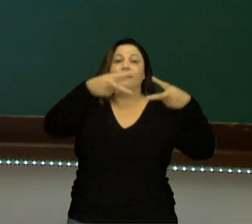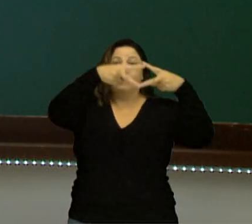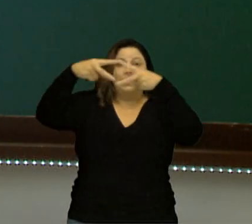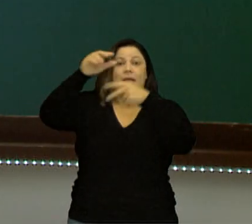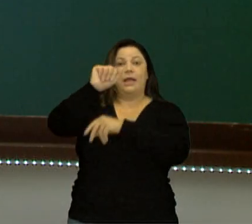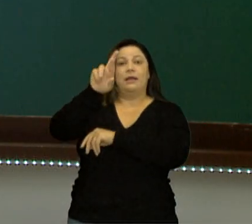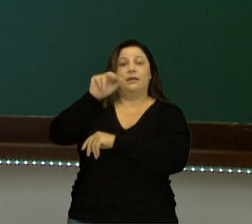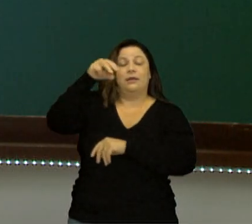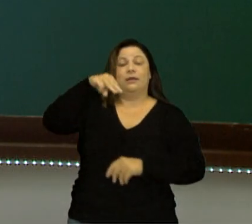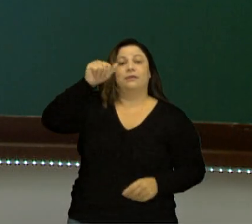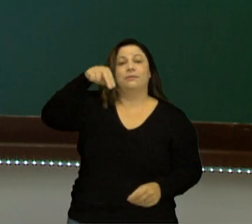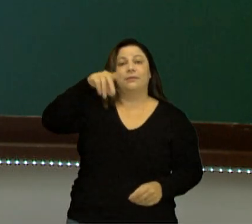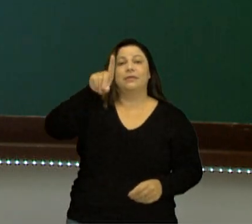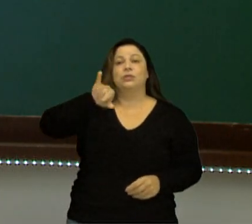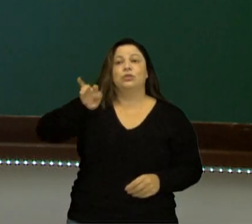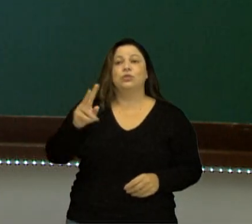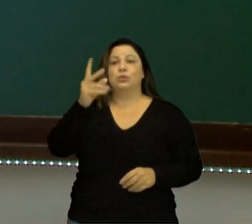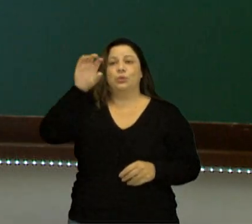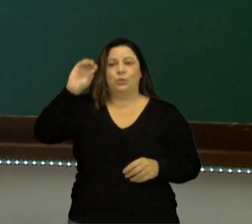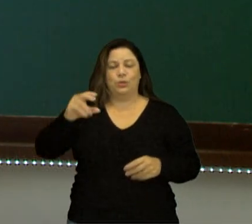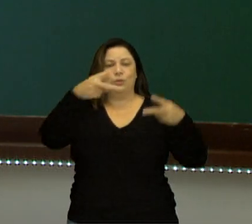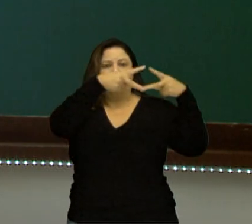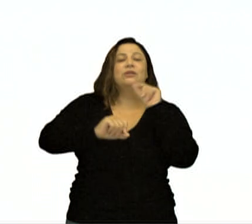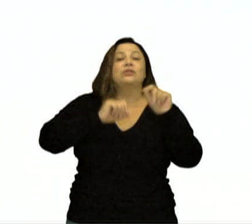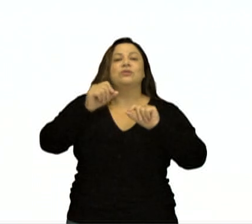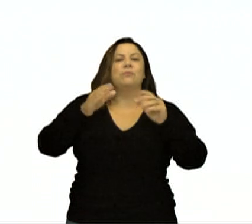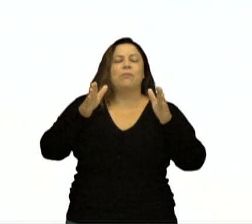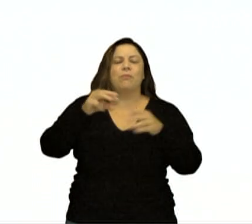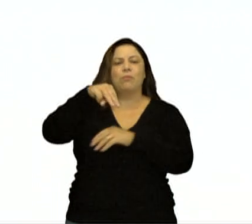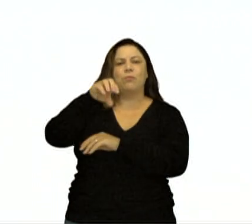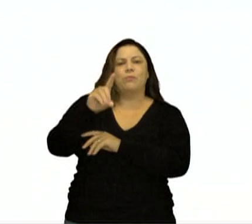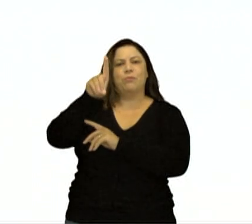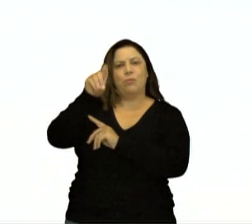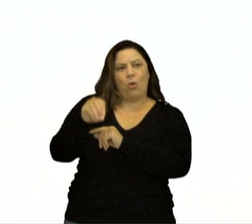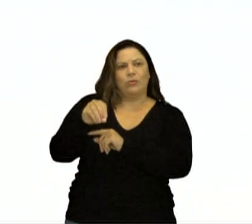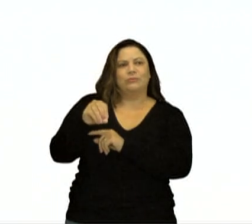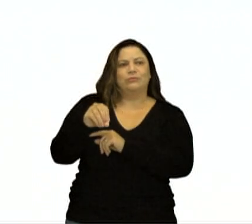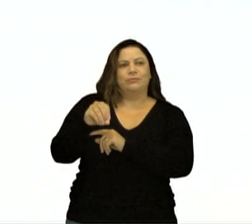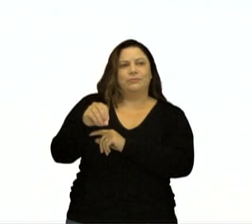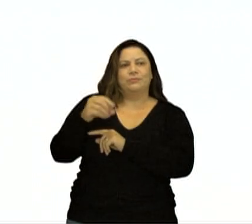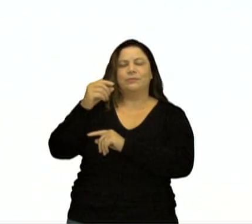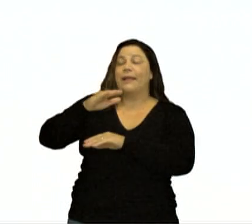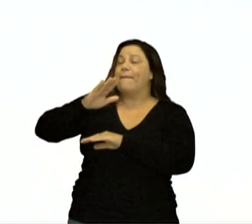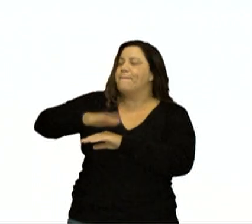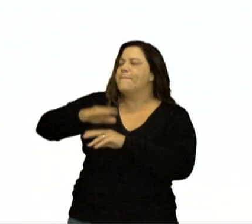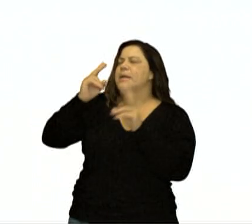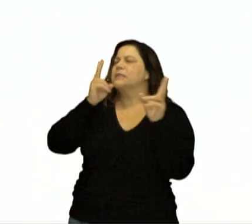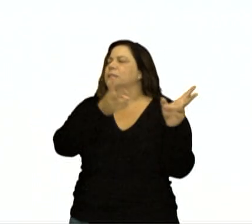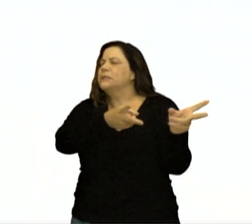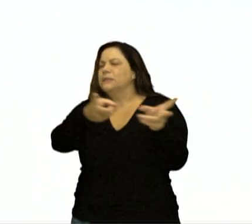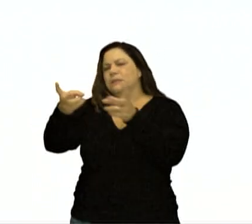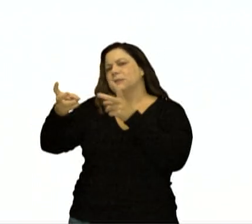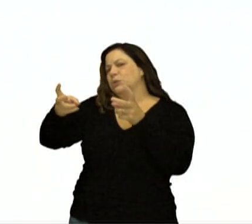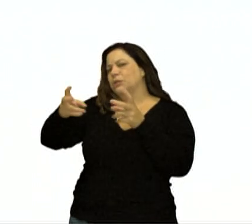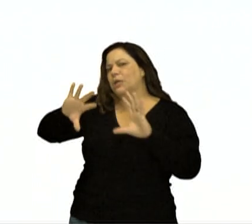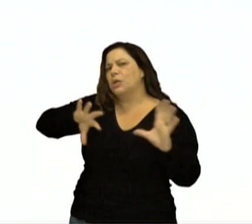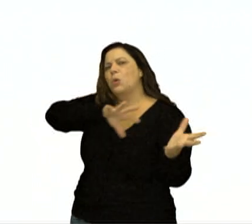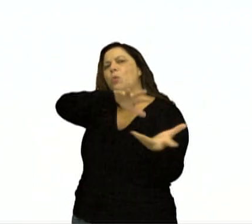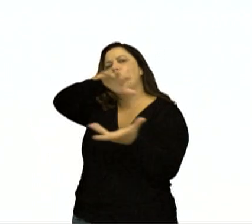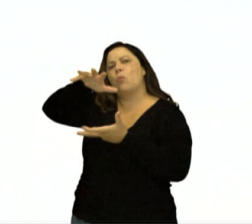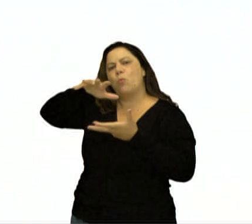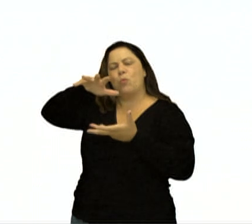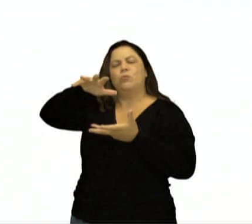eu utilizei lá, eu falei, ó, foco nessa oração de tempo. Quando? Lembra no texto? Lá no finalzinho do